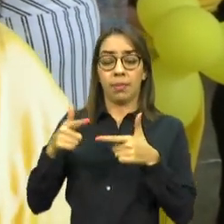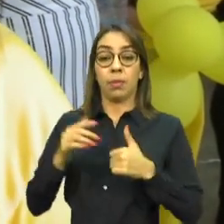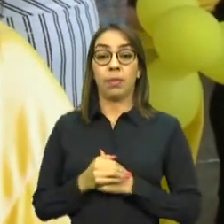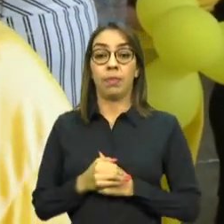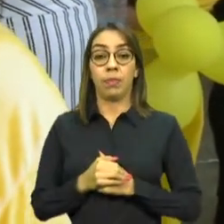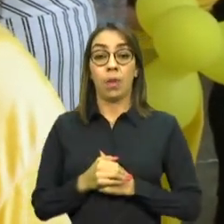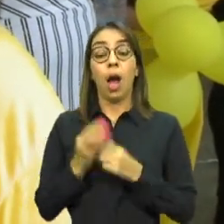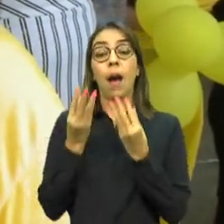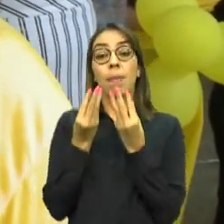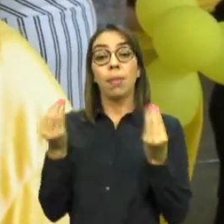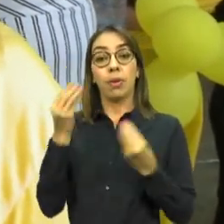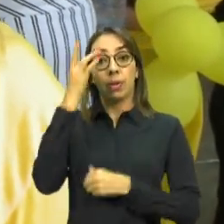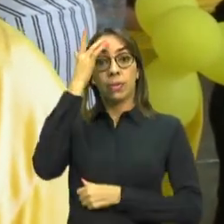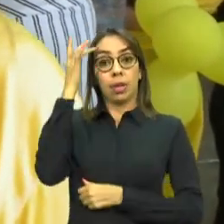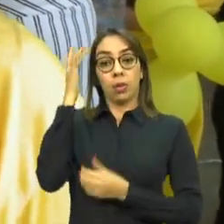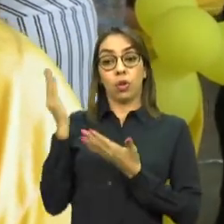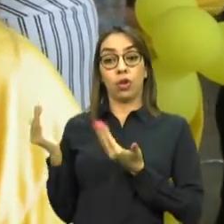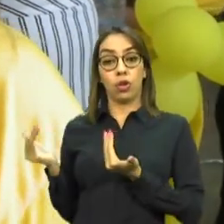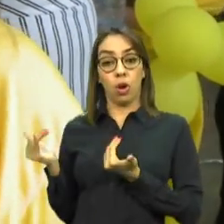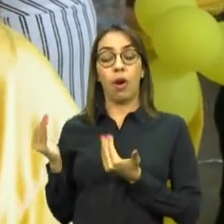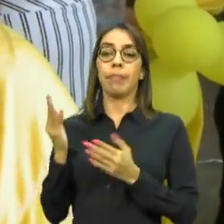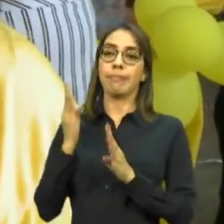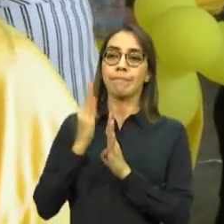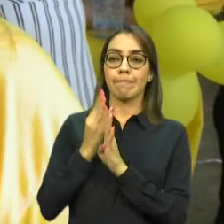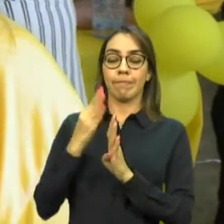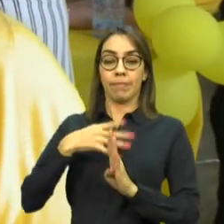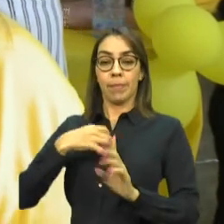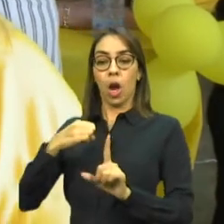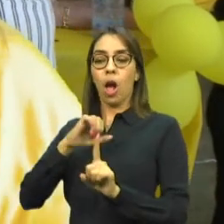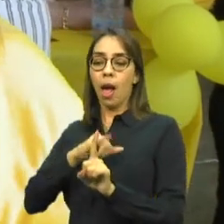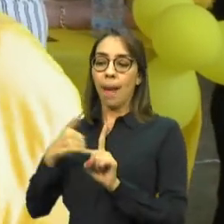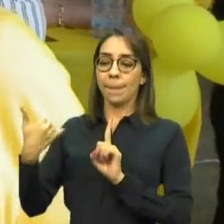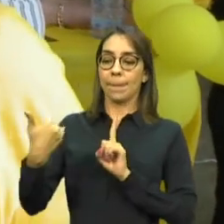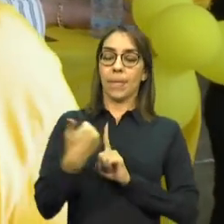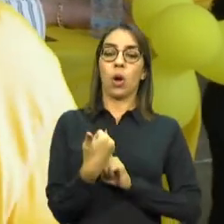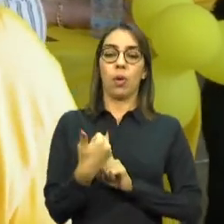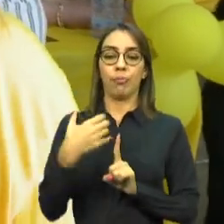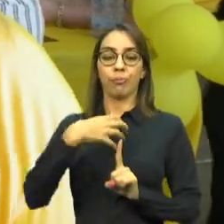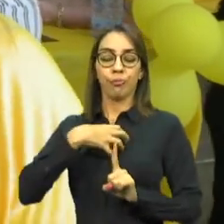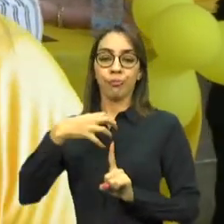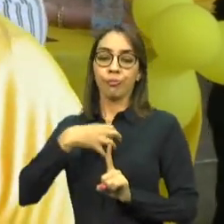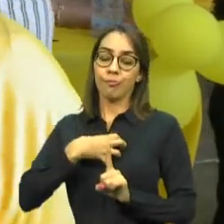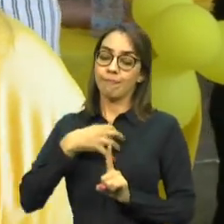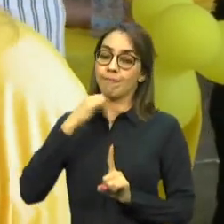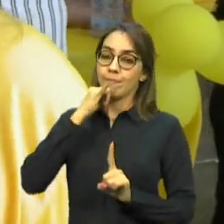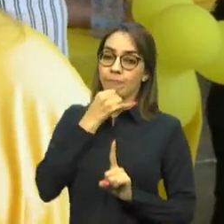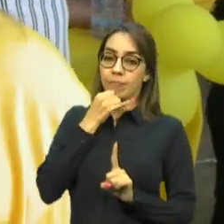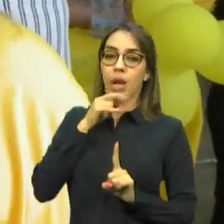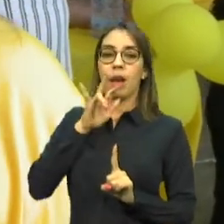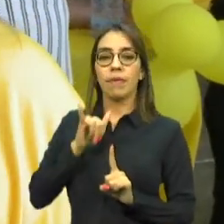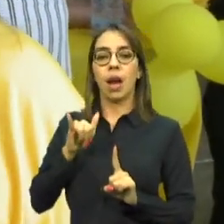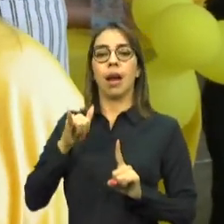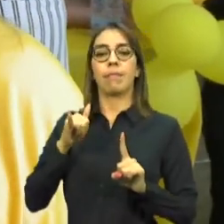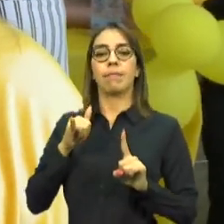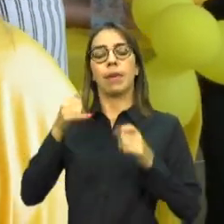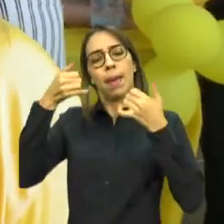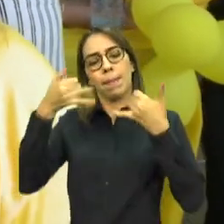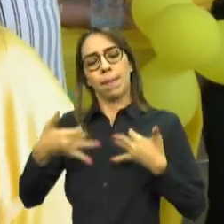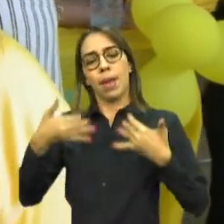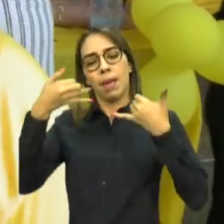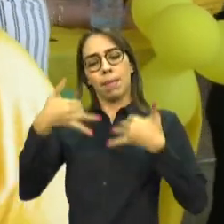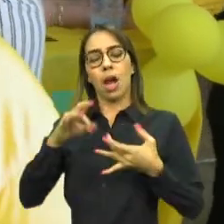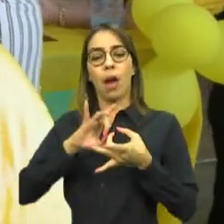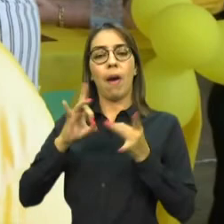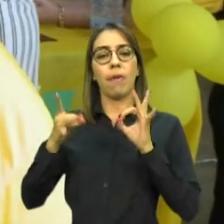são causados por algum bullying, o cyberbullying. E a gente vem trabalhando muito isso durante todas as nossas oficinas e